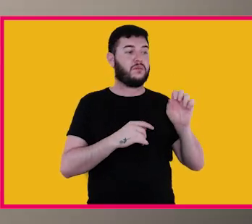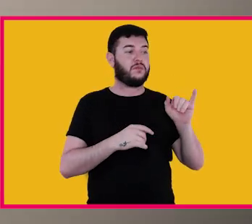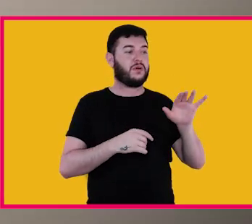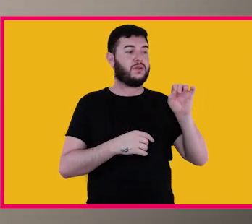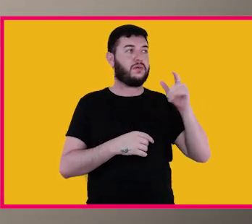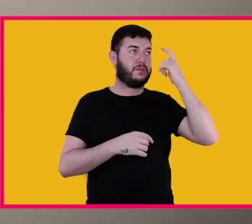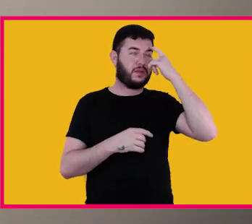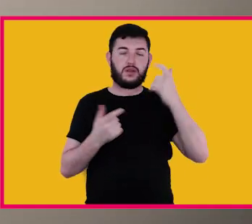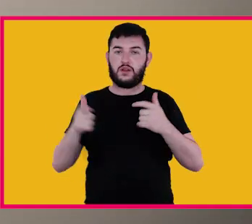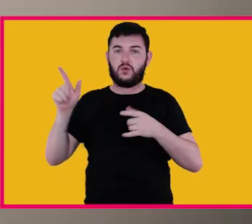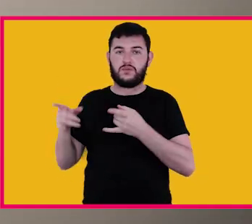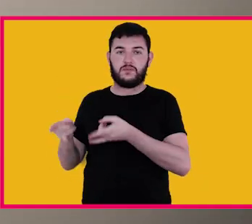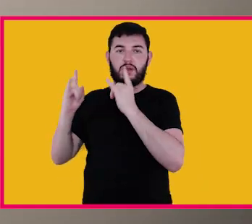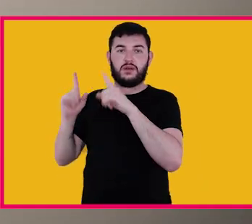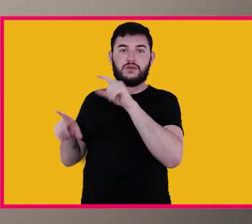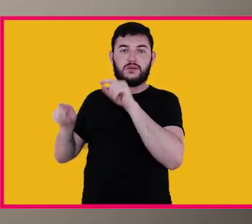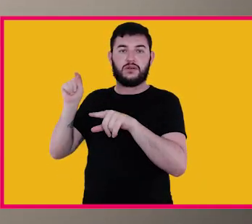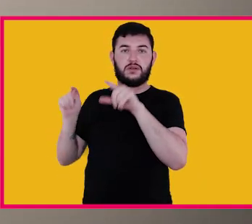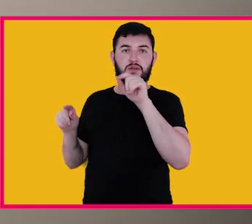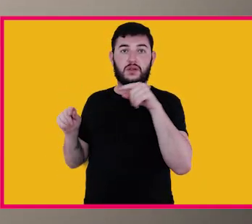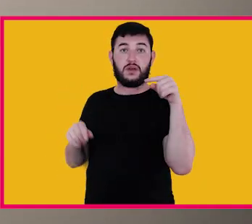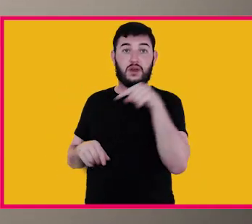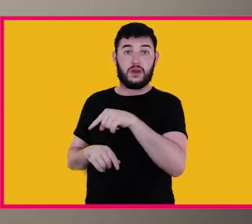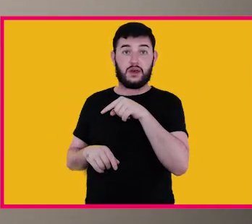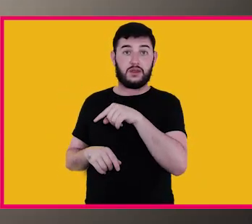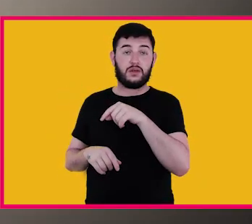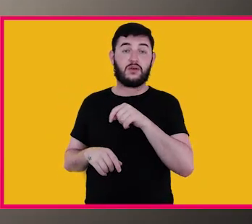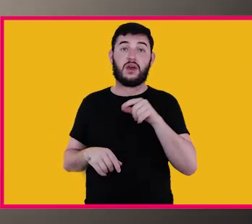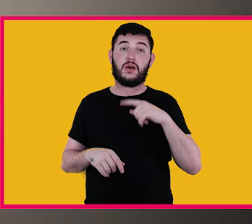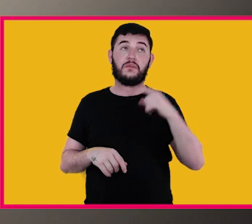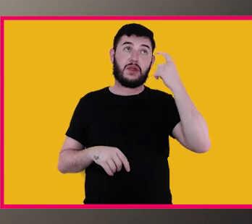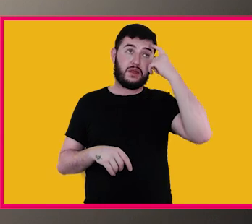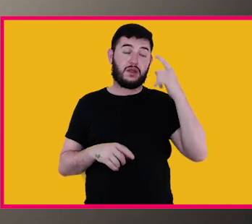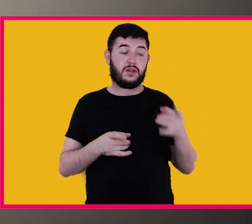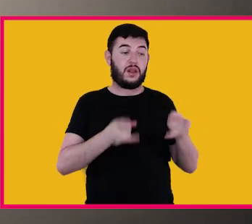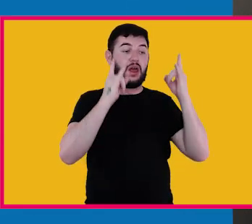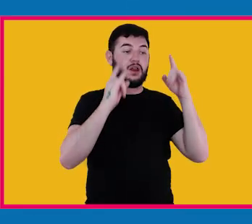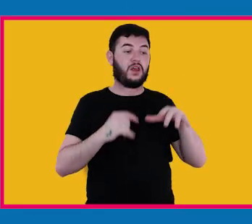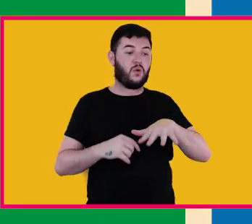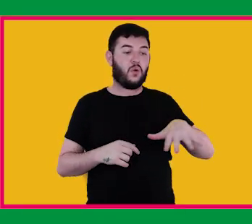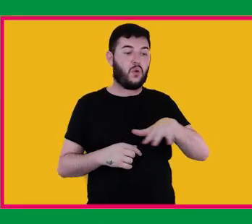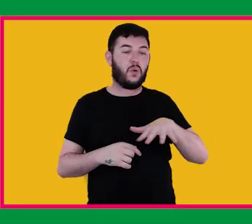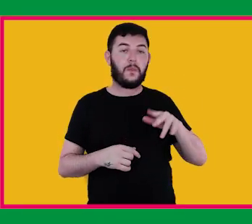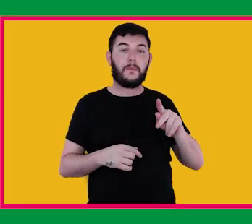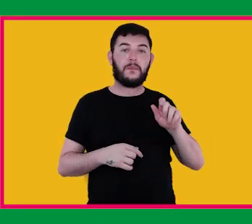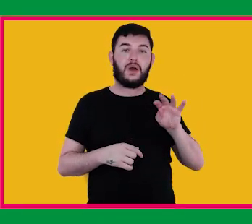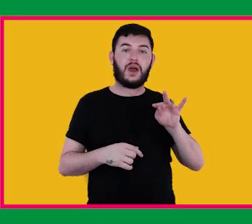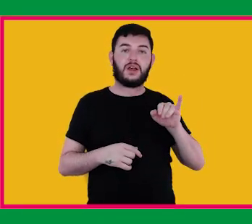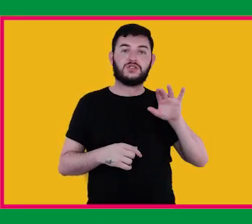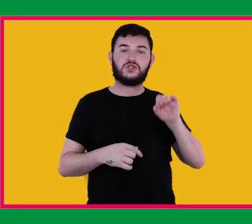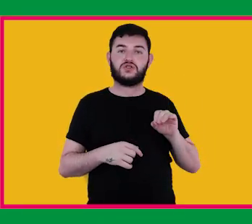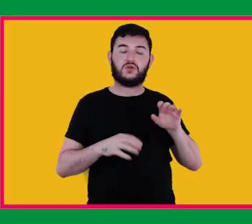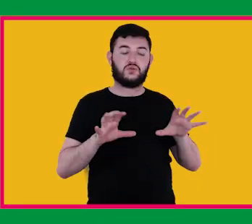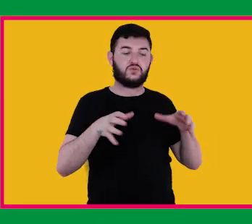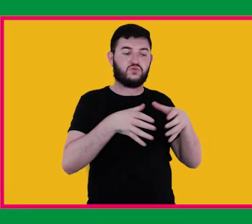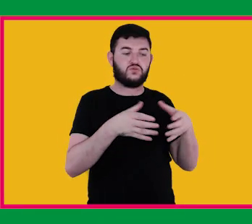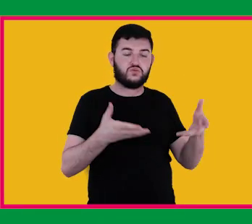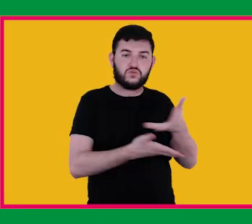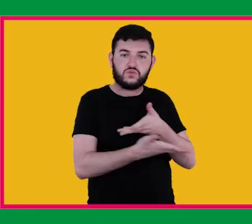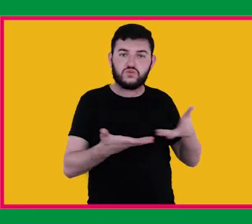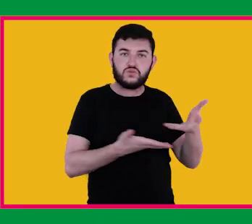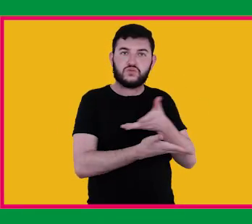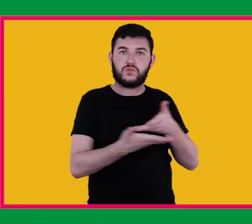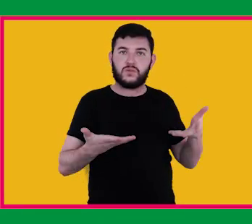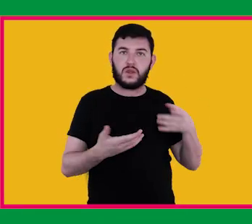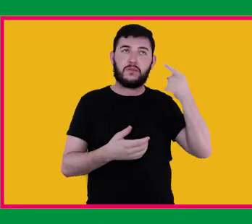eletivos, é o pátio descoberto, criado no centro do projeto. As dimensões da maioria dos módulos eletivos de mobiliário foi pensada de forma